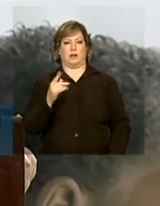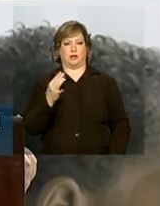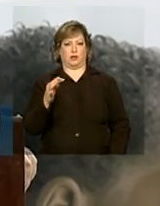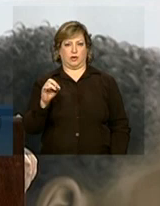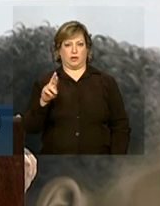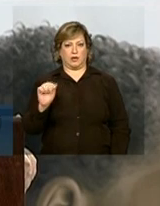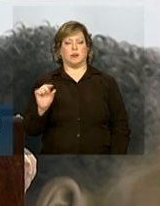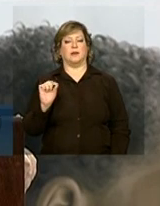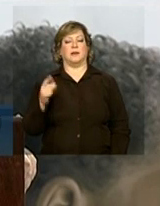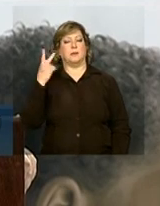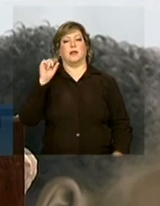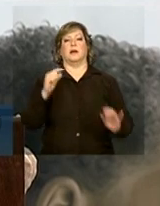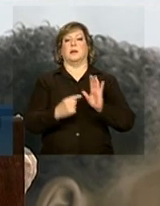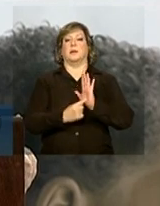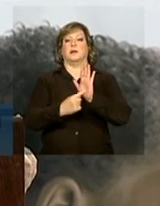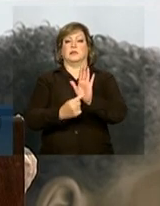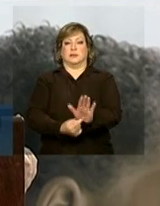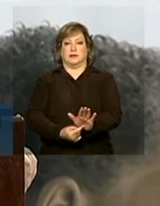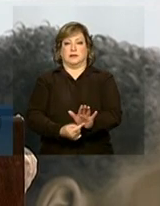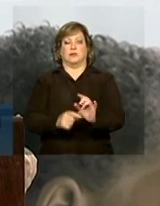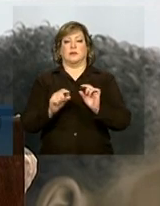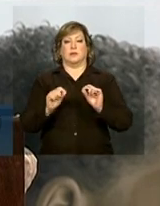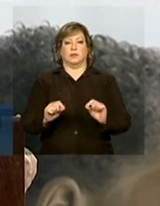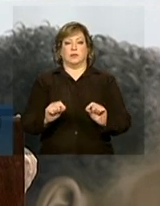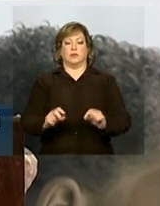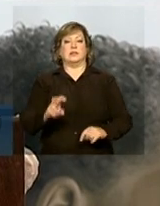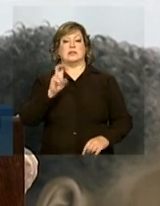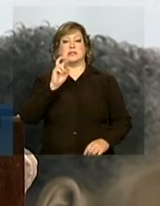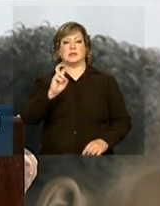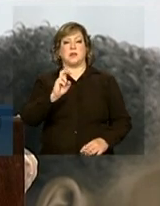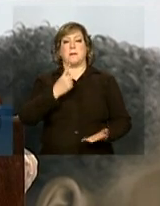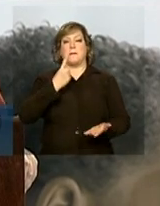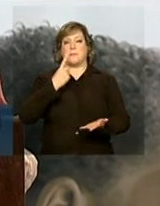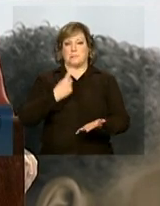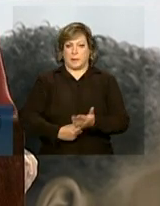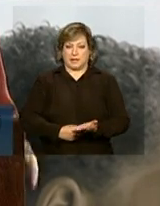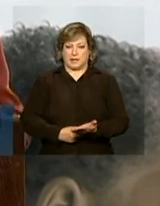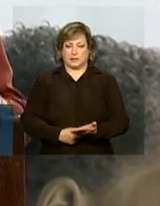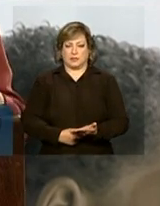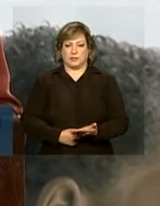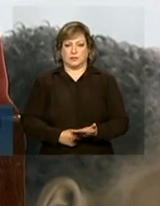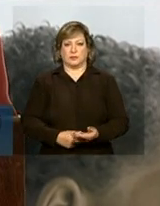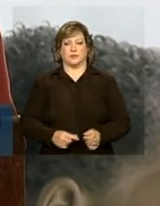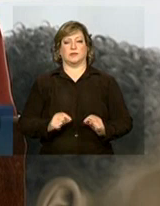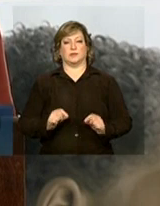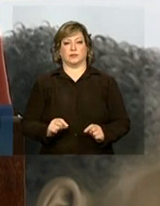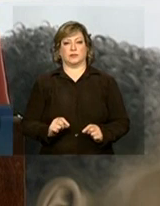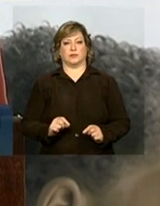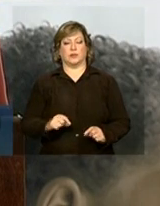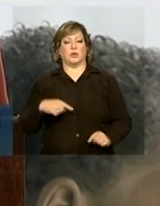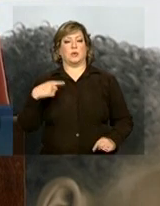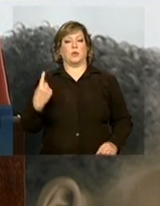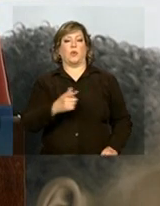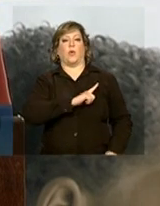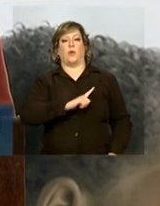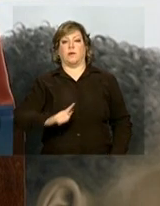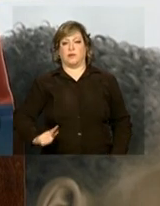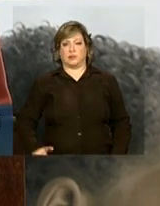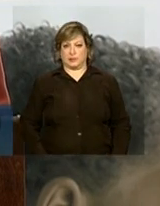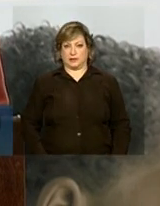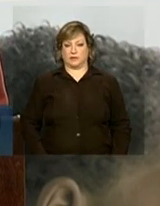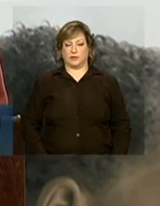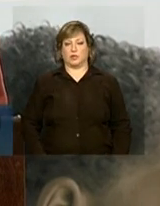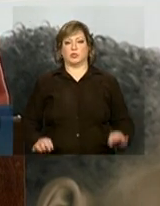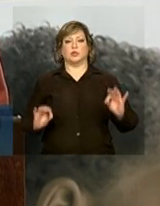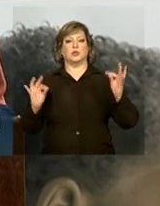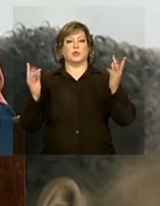para externar os 5 pactos que os governadores